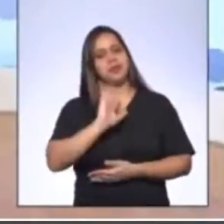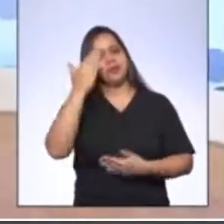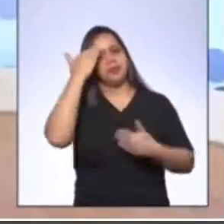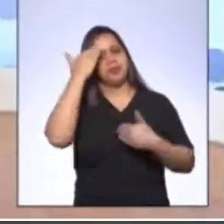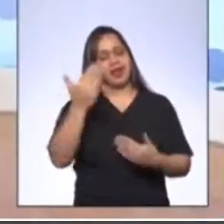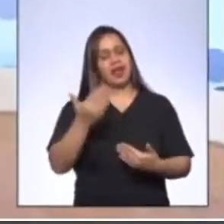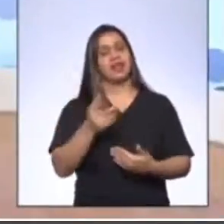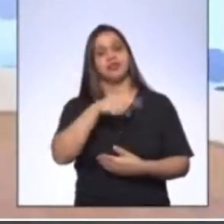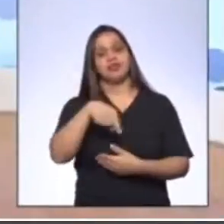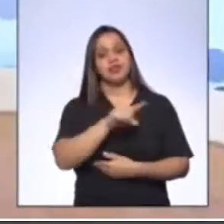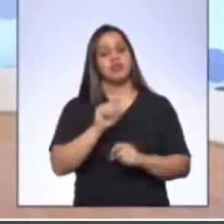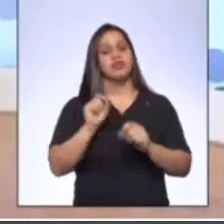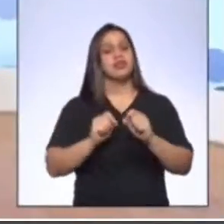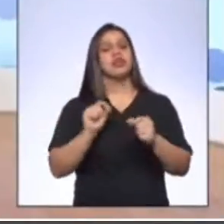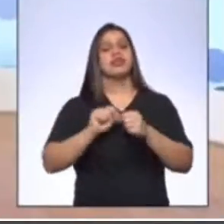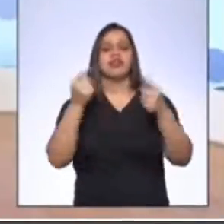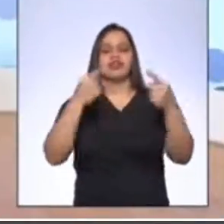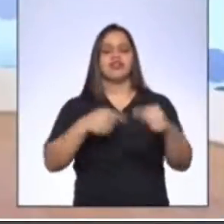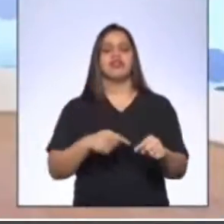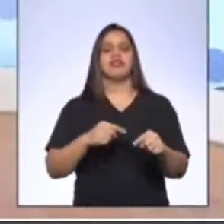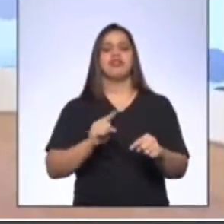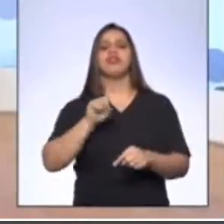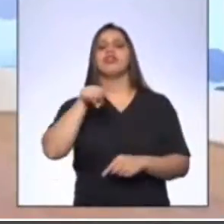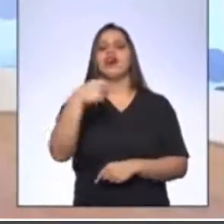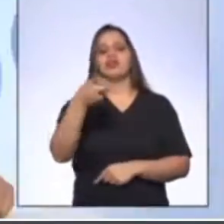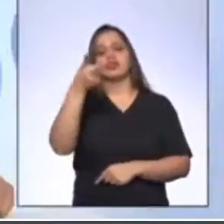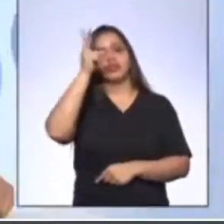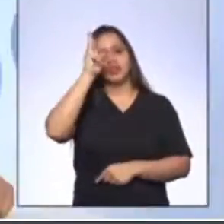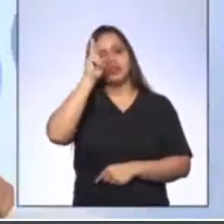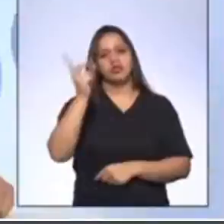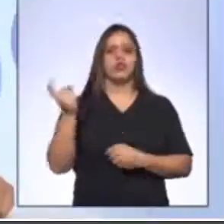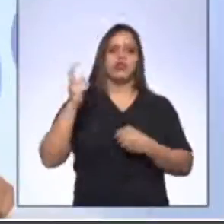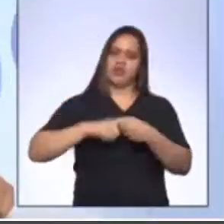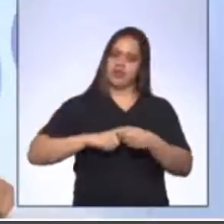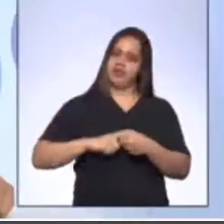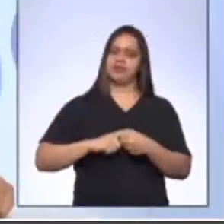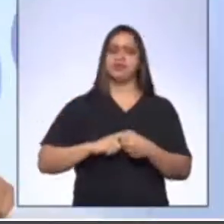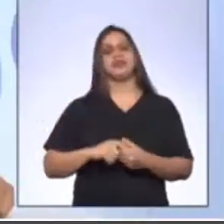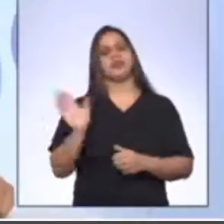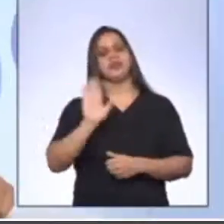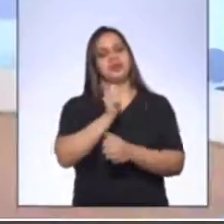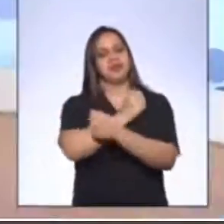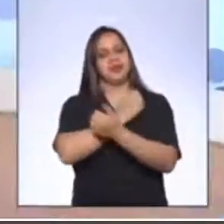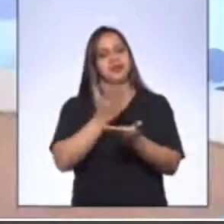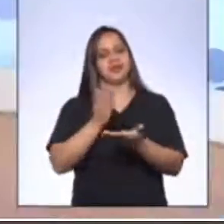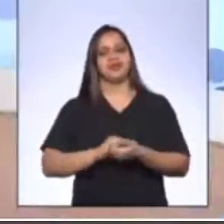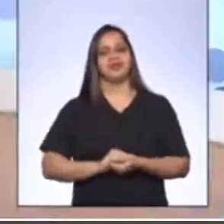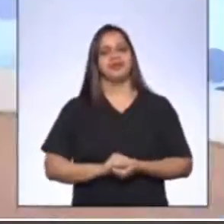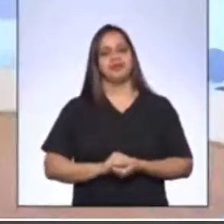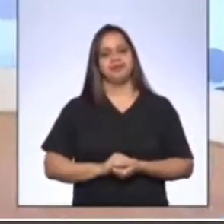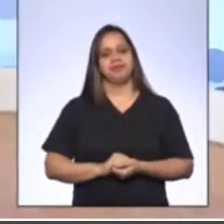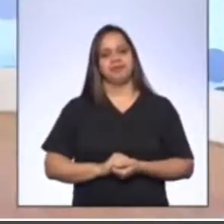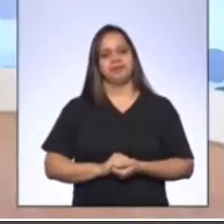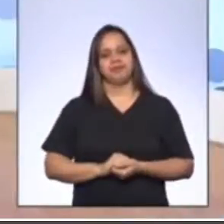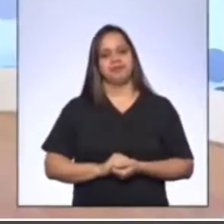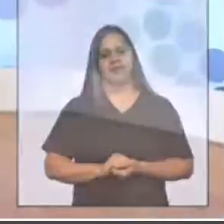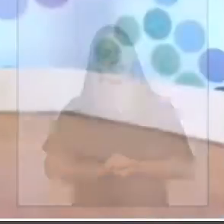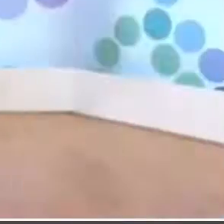é procurar fazer o desafio e aí na segunda-feira nós estamos aqui de volta um abraço a todos